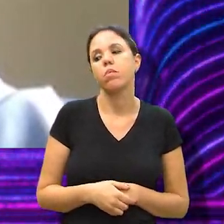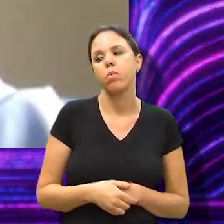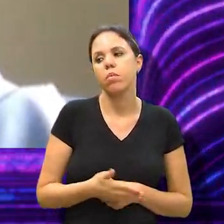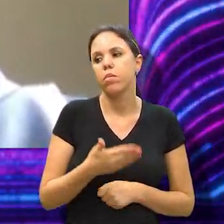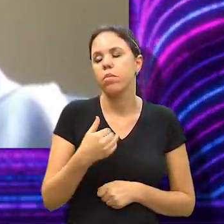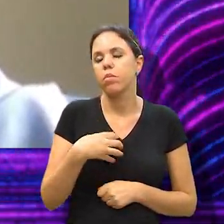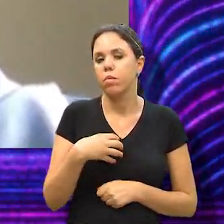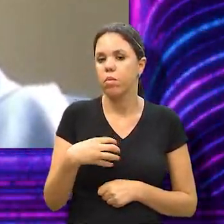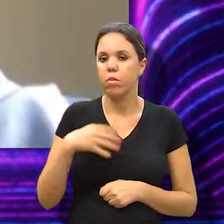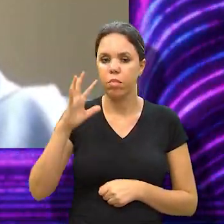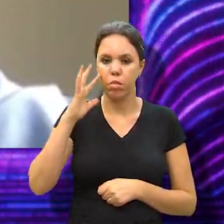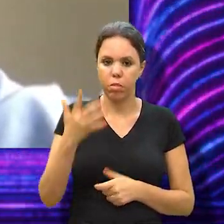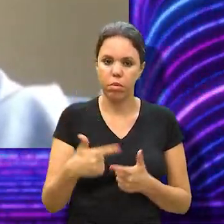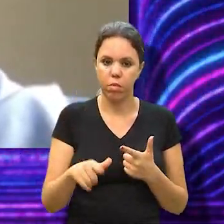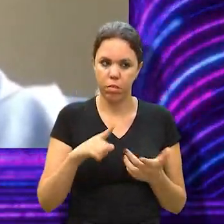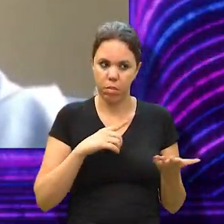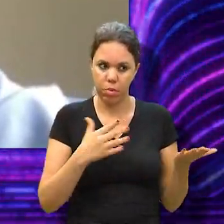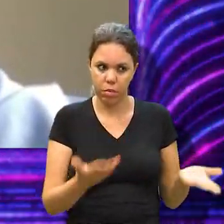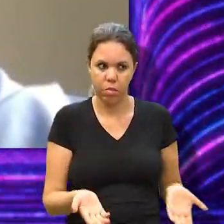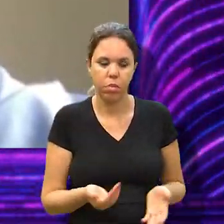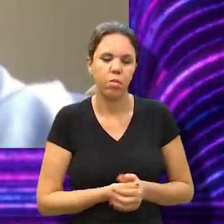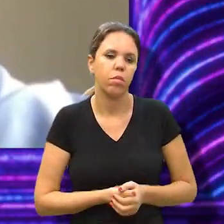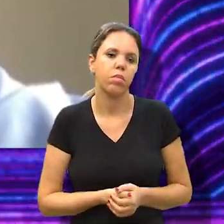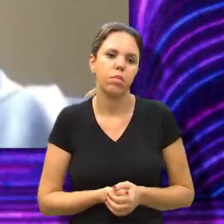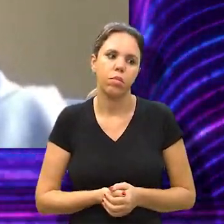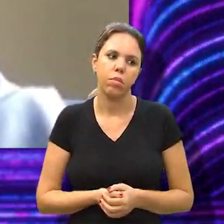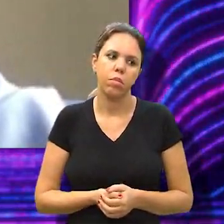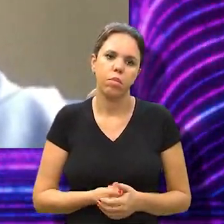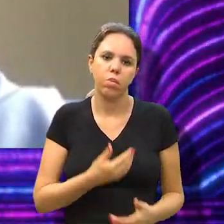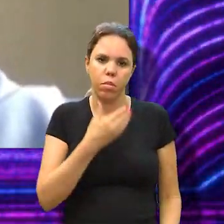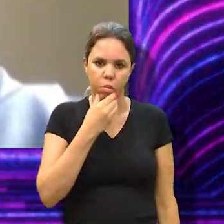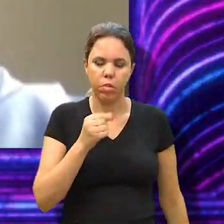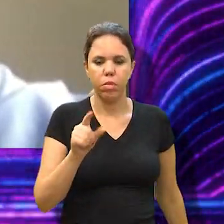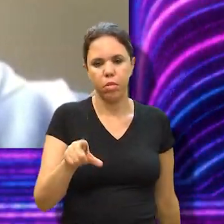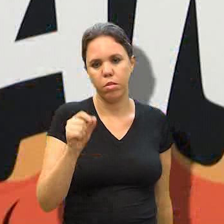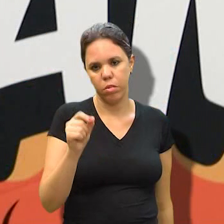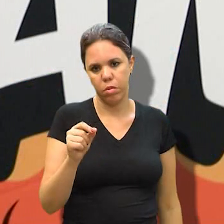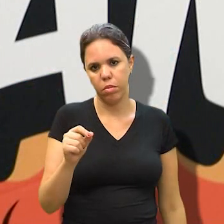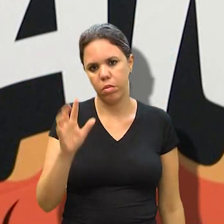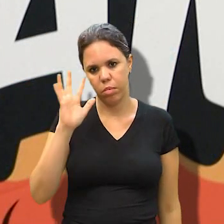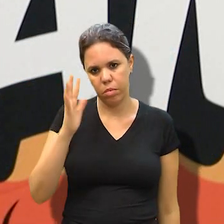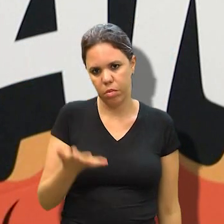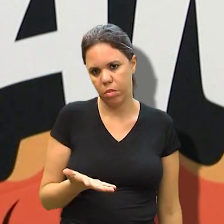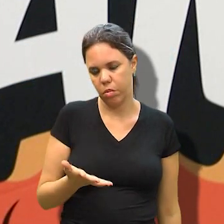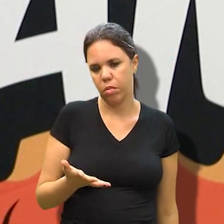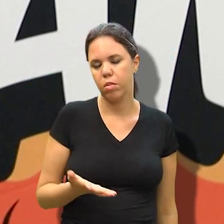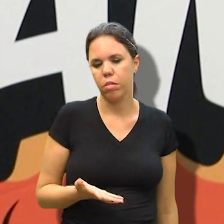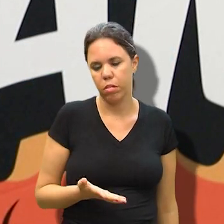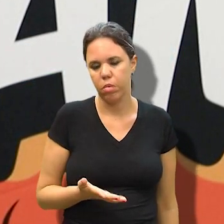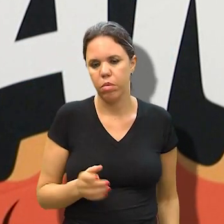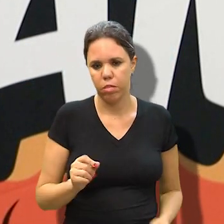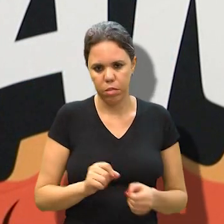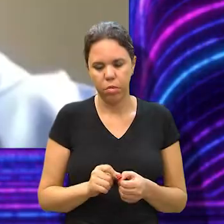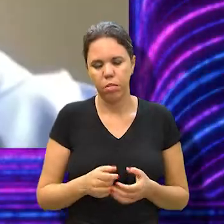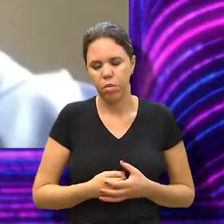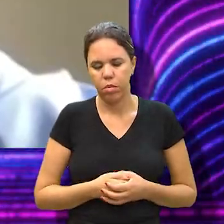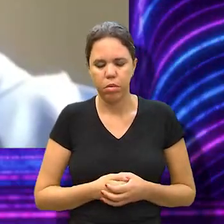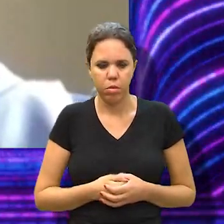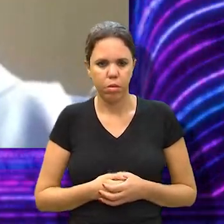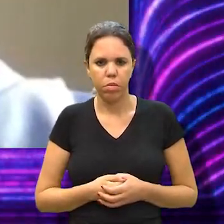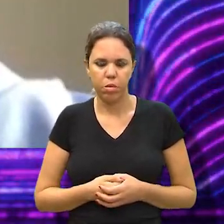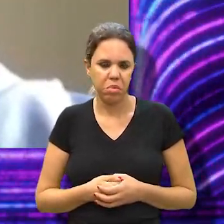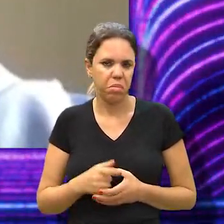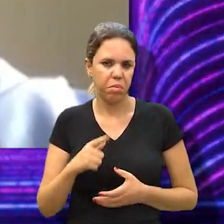obtido e as consequências que isso traz. E ele teve que fazer a primeira escolha. E aí ele